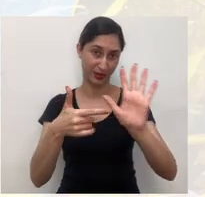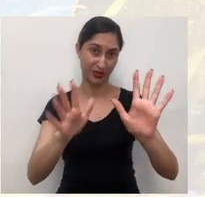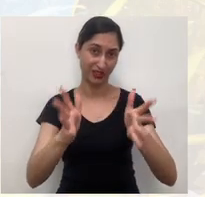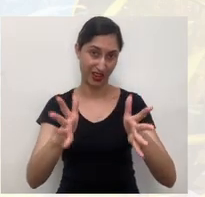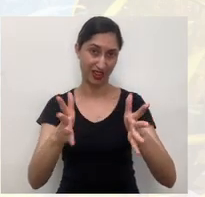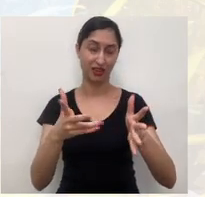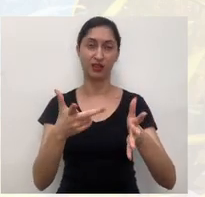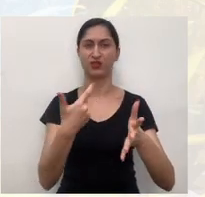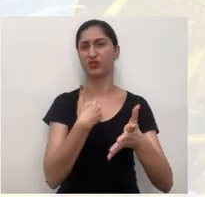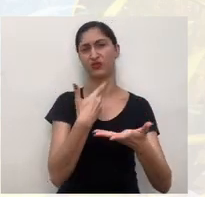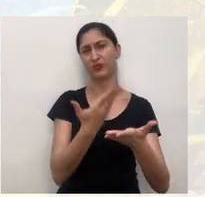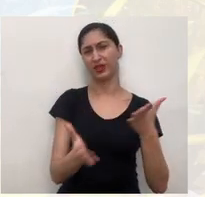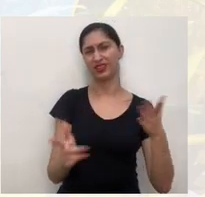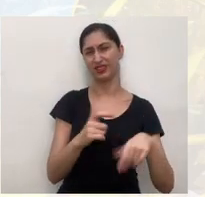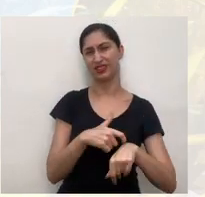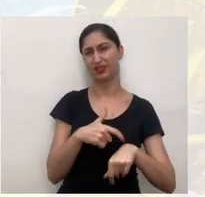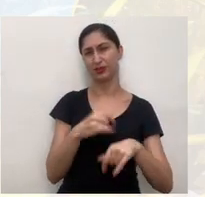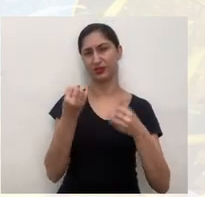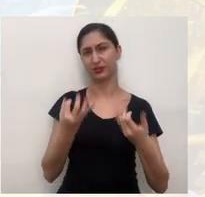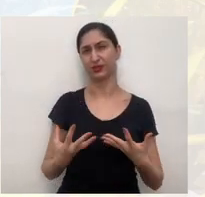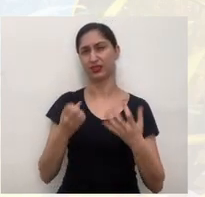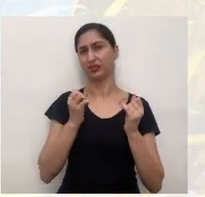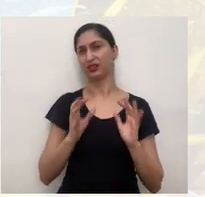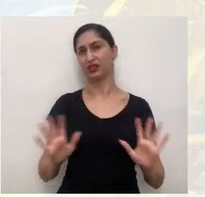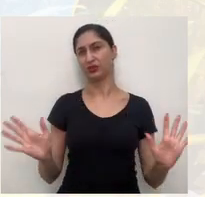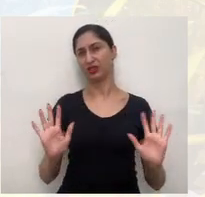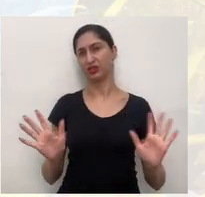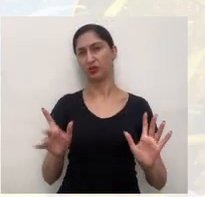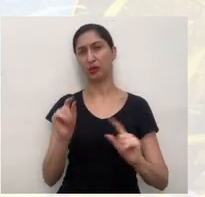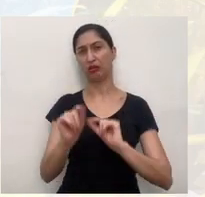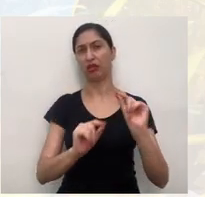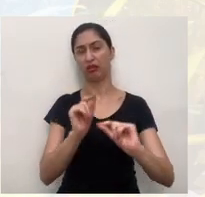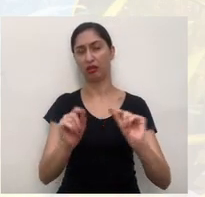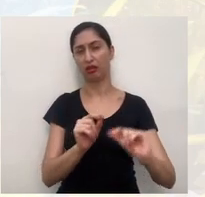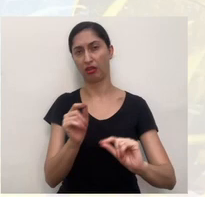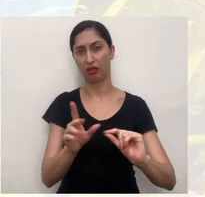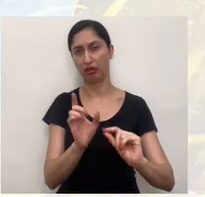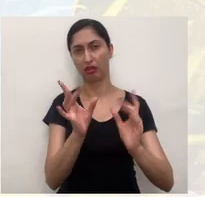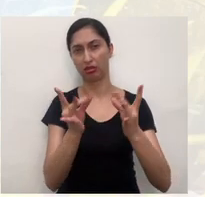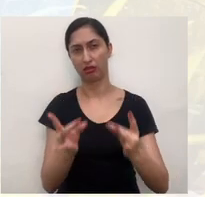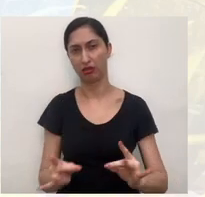perder muito tempo explicando o que é o quê, porque o nosso tempo é bem